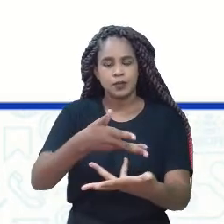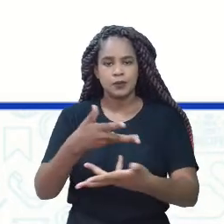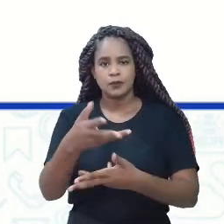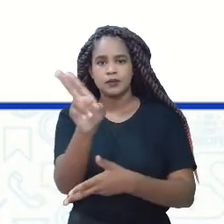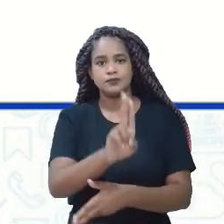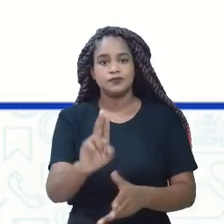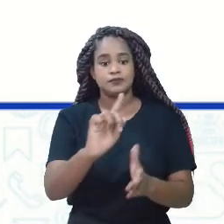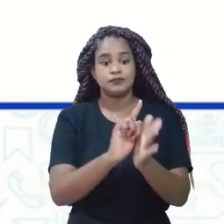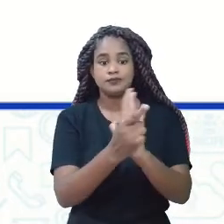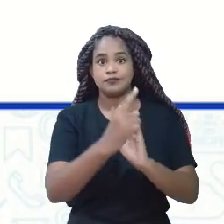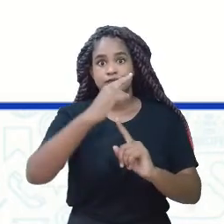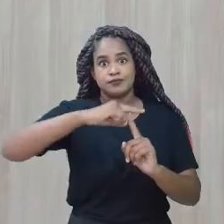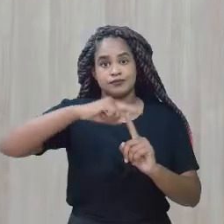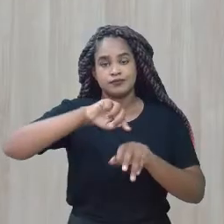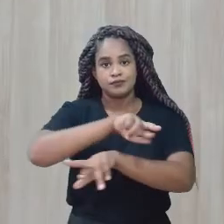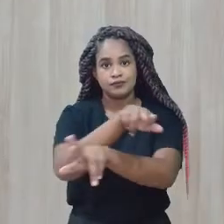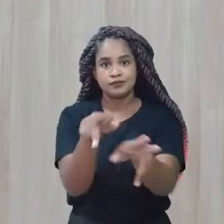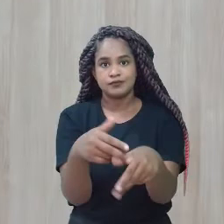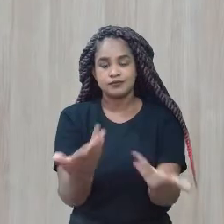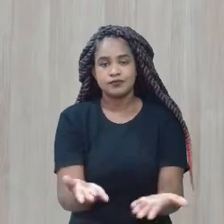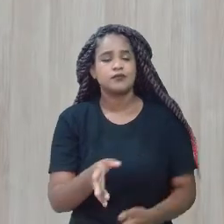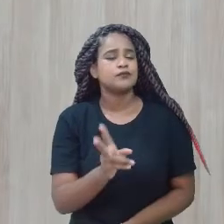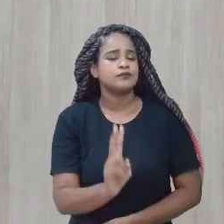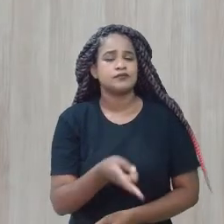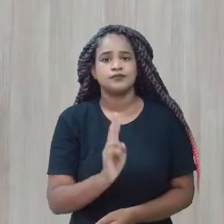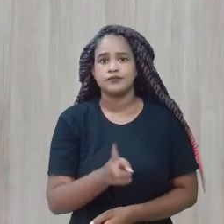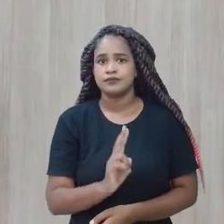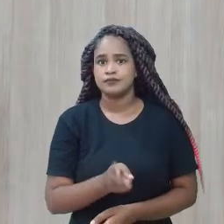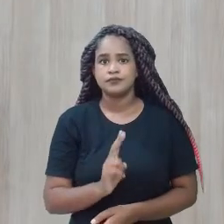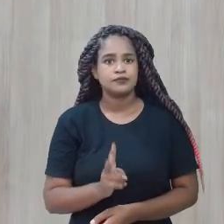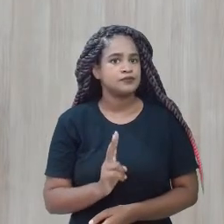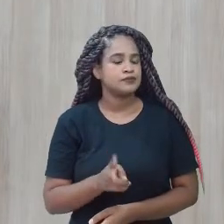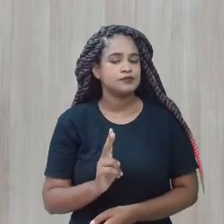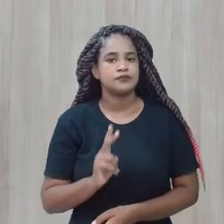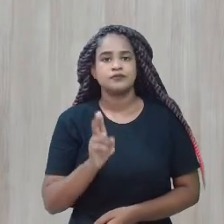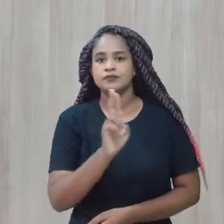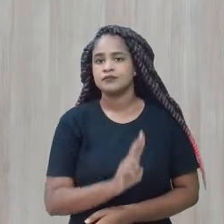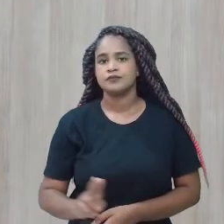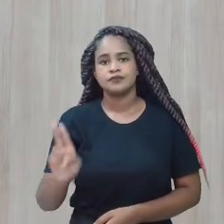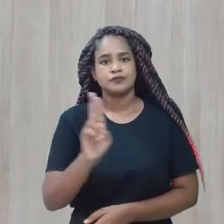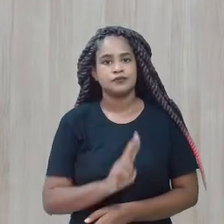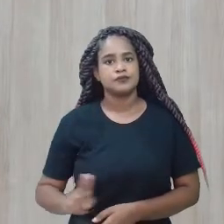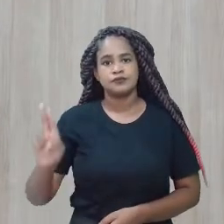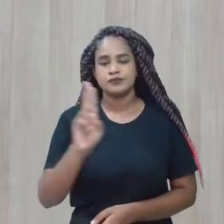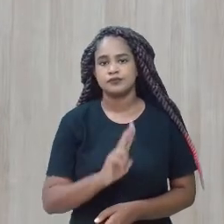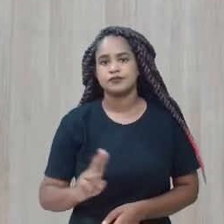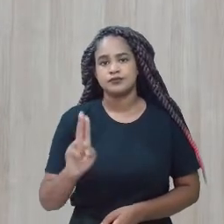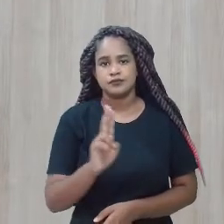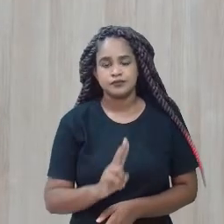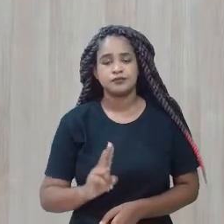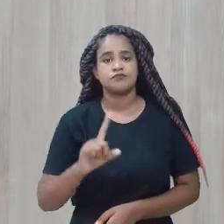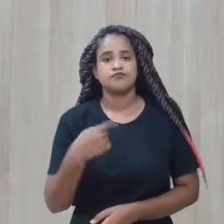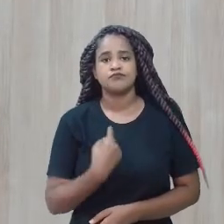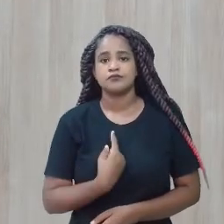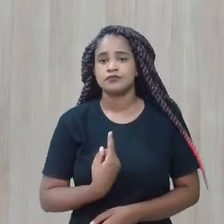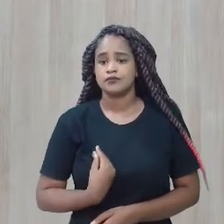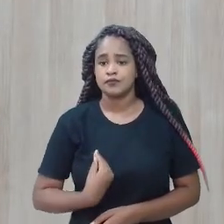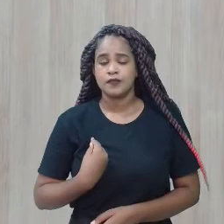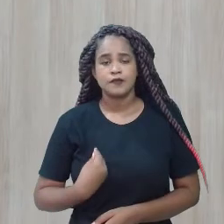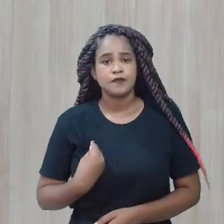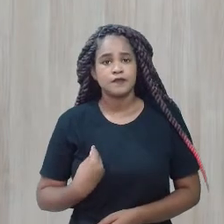do gênero. Então, nós estamos o tempo todo, minha gente, sendo protagonistas da nossa vida.